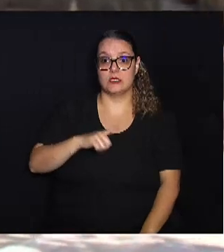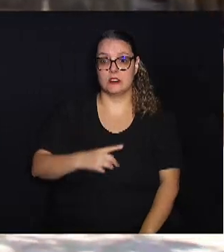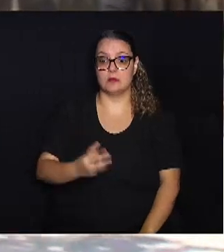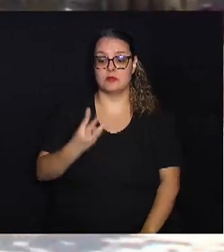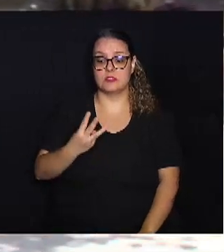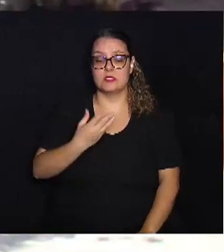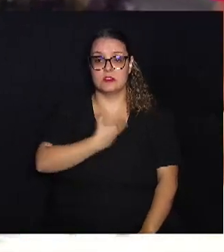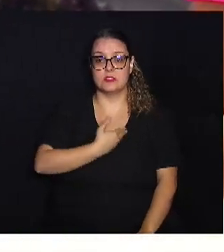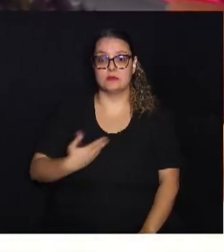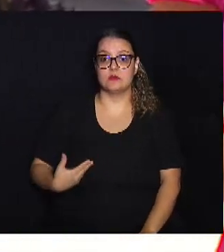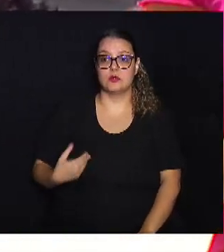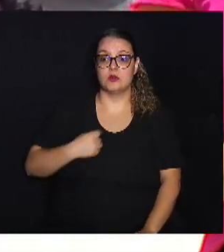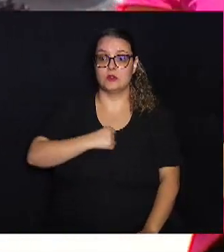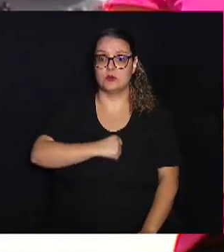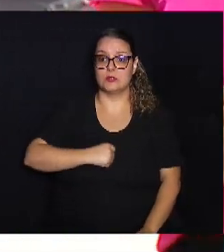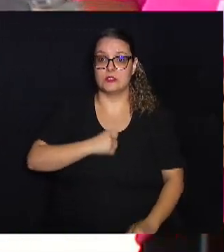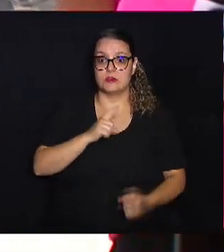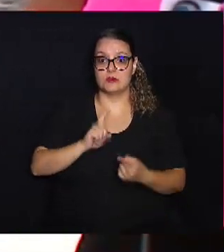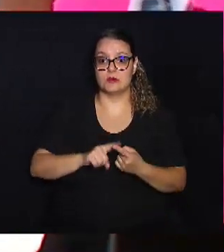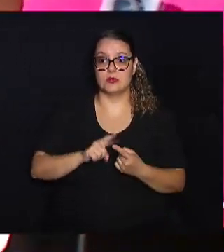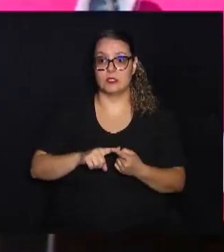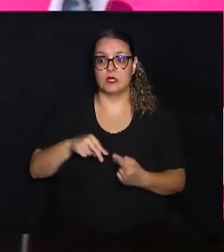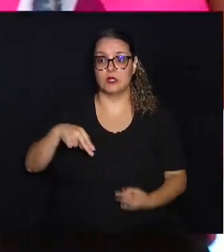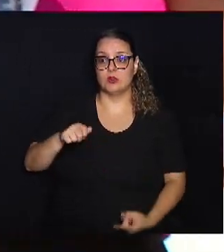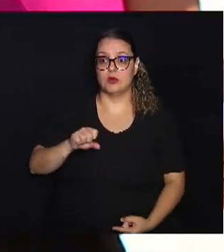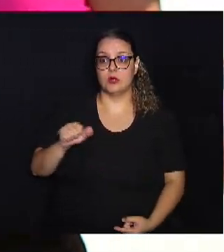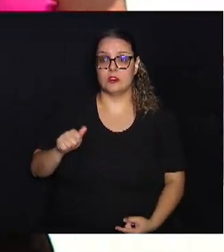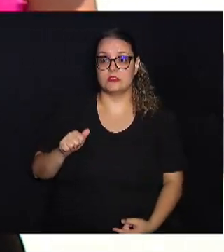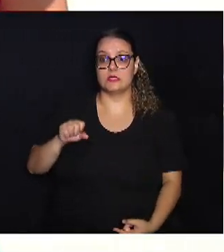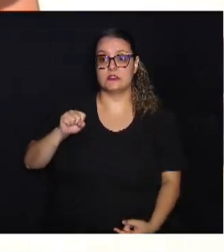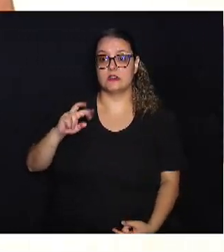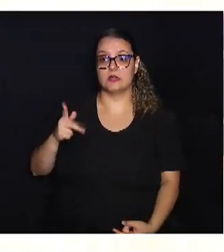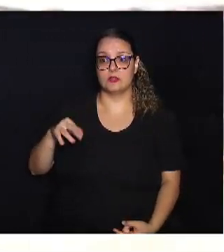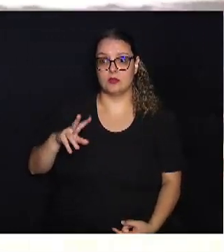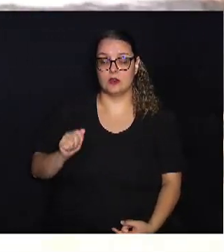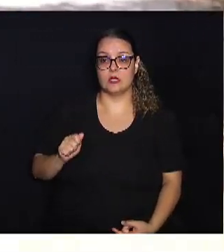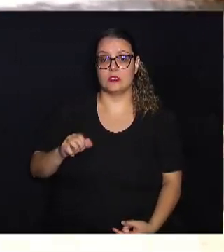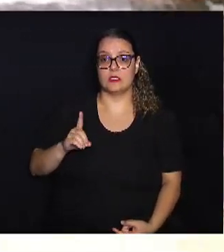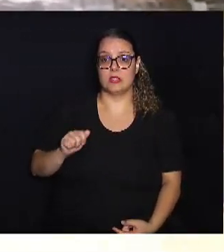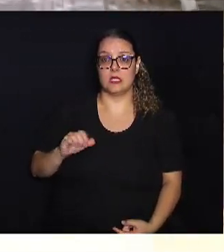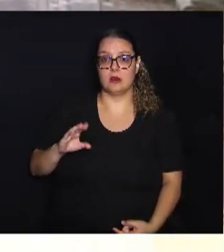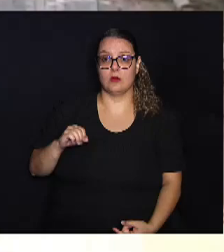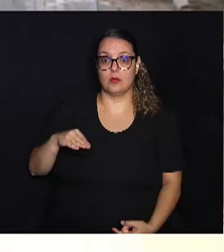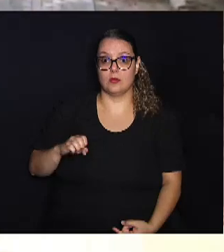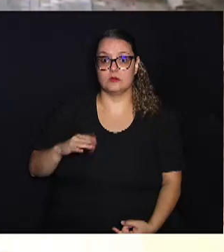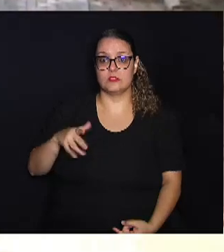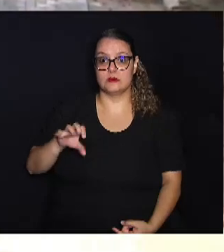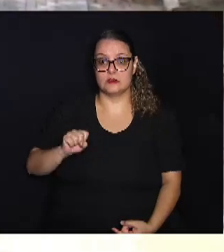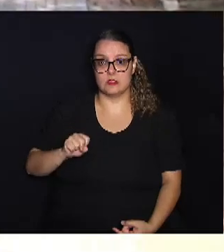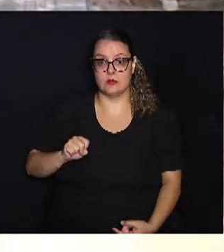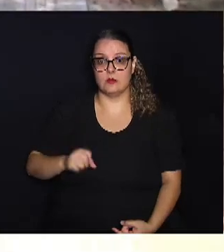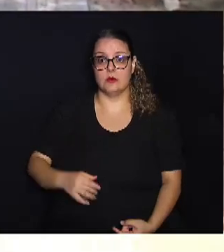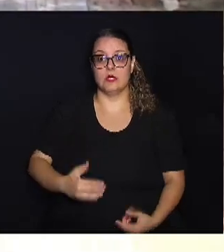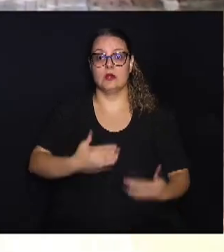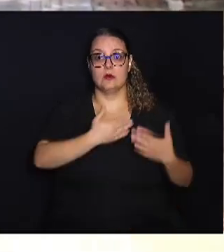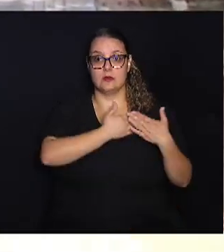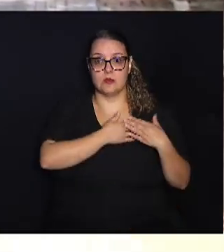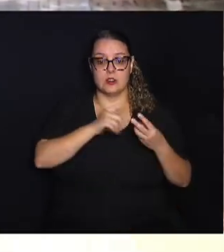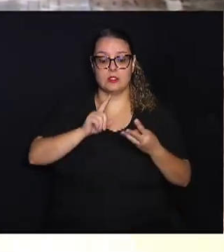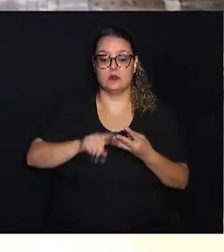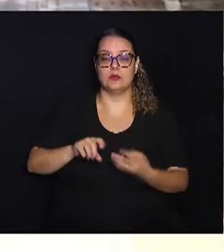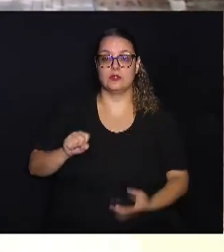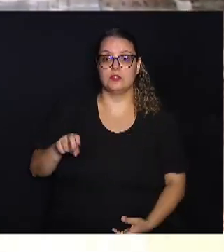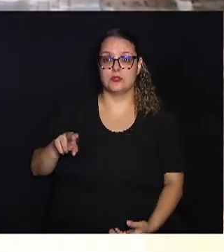públicos, aqui o da Saudade, o Nossa Senhora da Conceição, conhecido como Amarais, e o cemitério de Sousas. Esses são